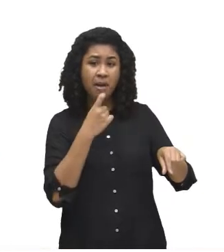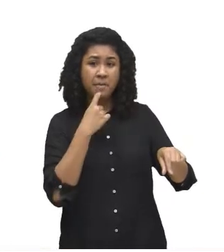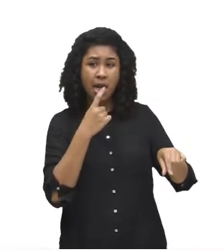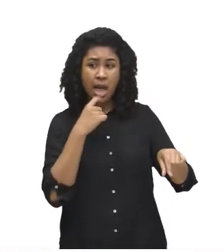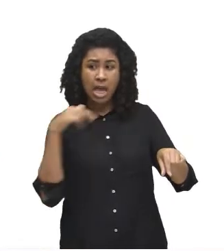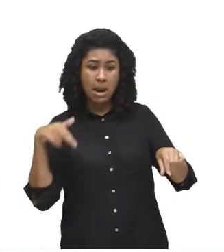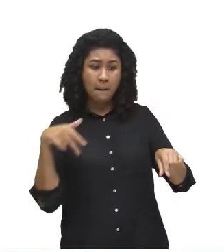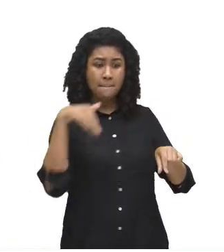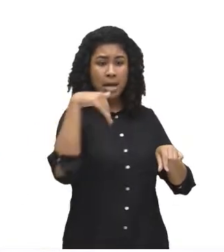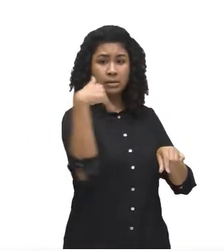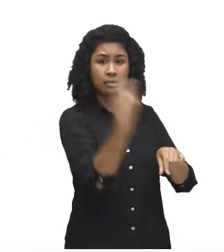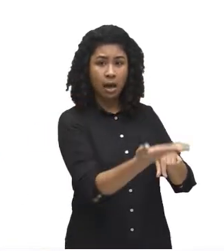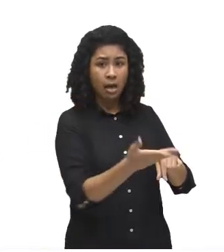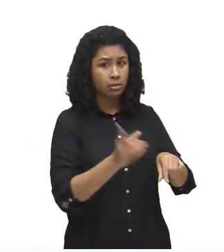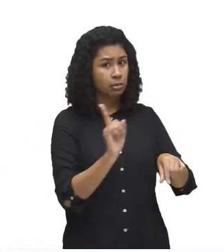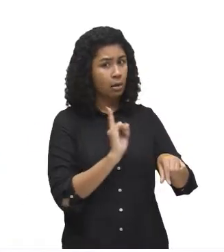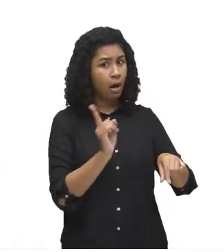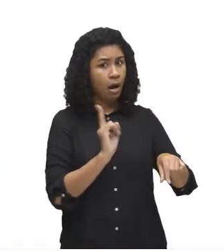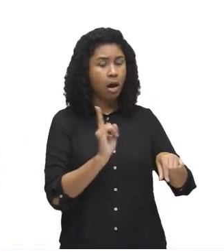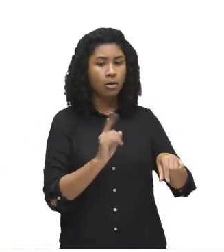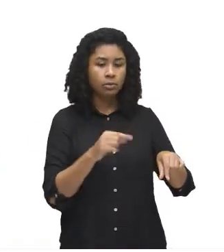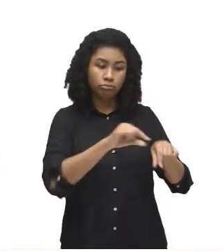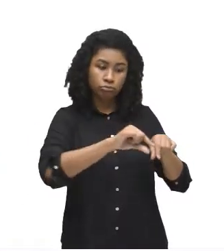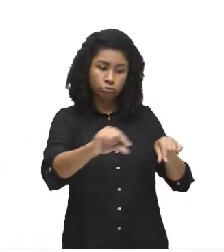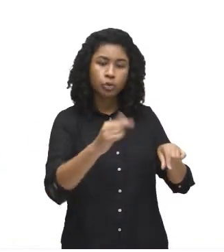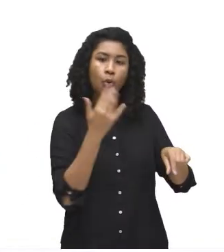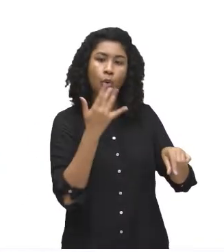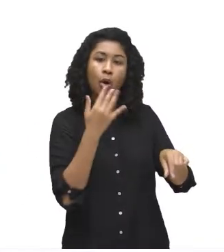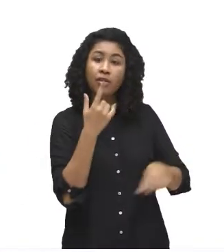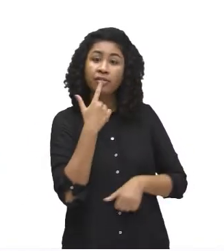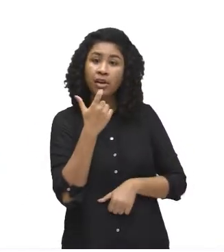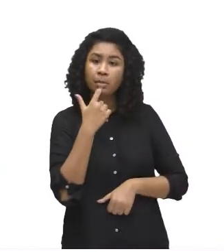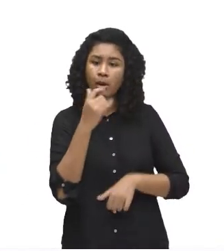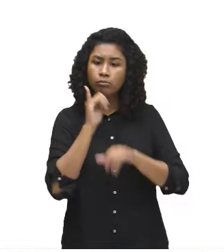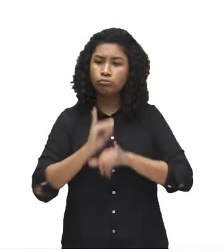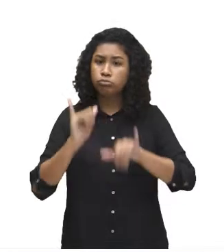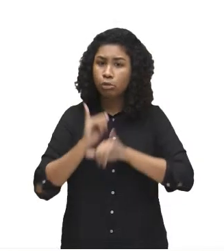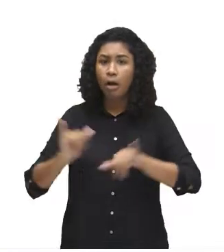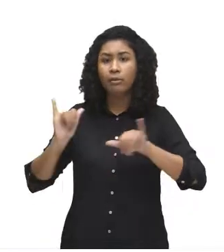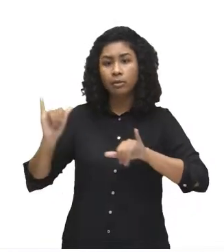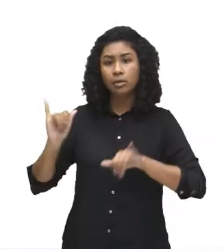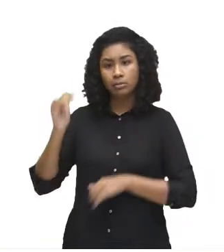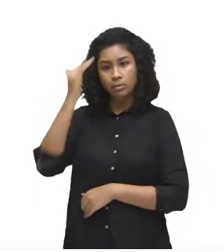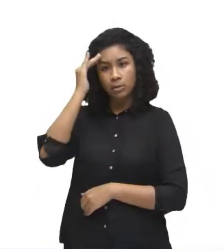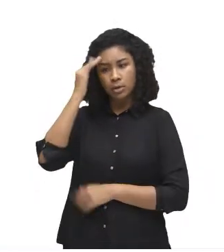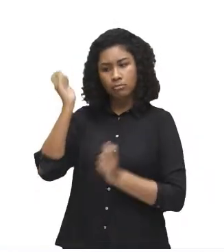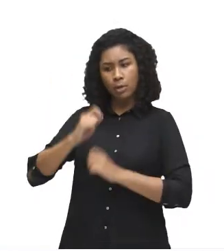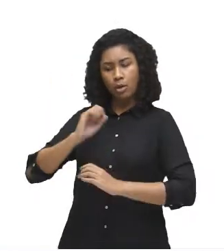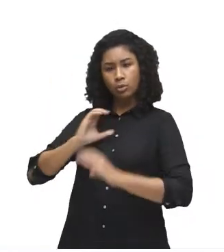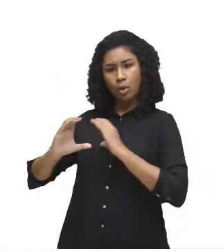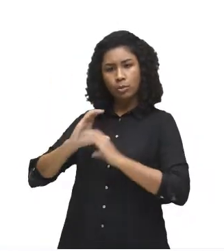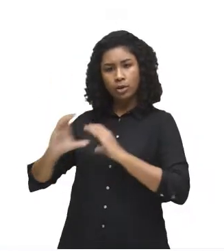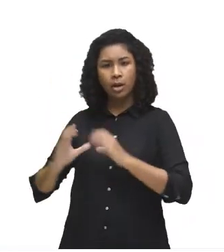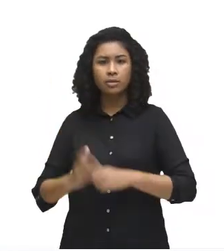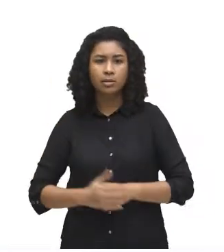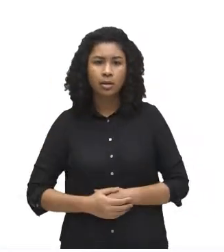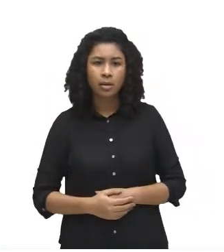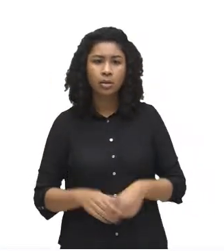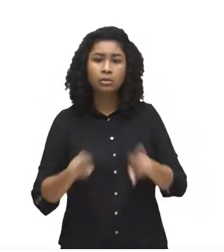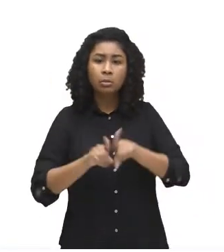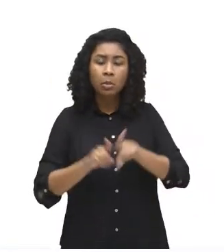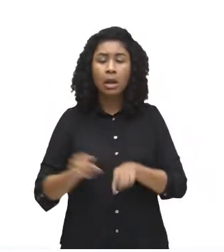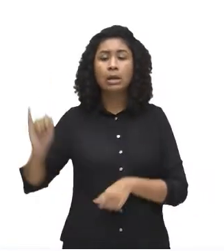as imagens, olha que interessante, os sons. Aquele seu amigo que vive andando de um lado para o outro,